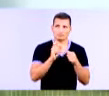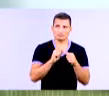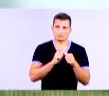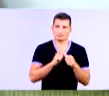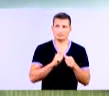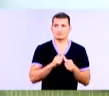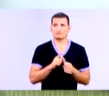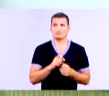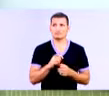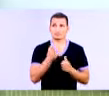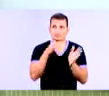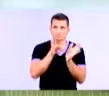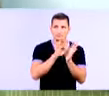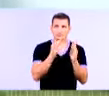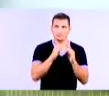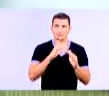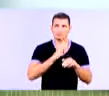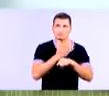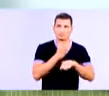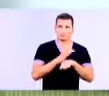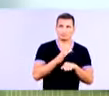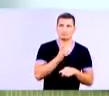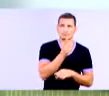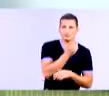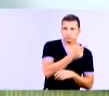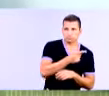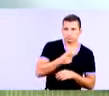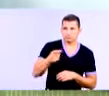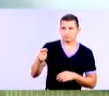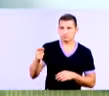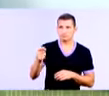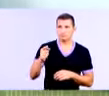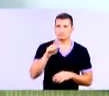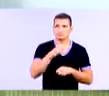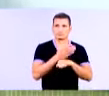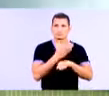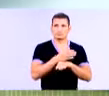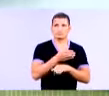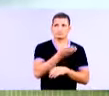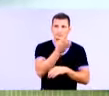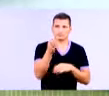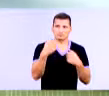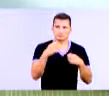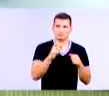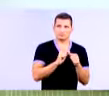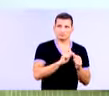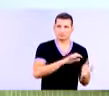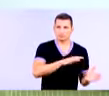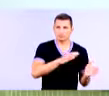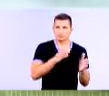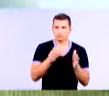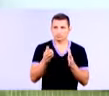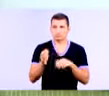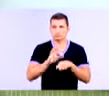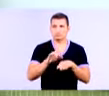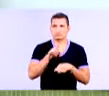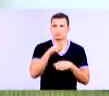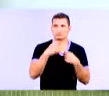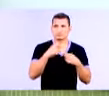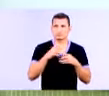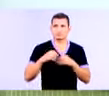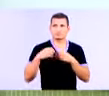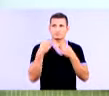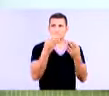para vocês fazerem. Vocês têm uma atividade de longa duração, que é uma atividade que vocês vão ter que fazer ao longo do curso todo, né? Vocês vão ter que entregar até o dia